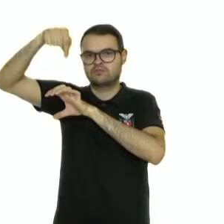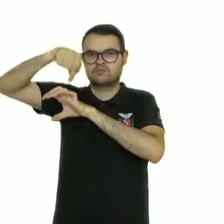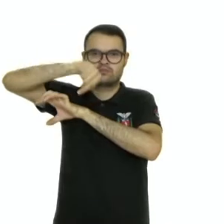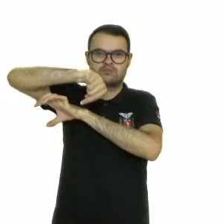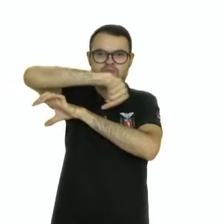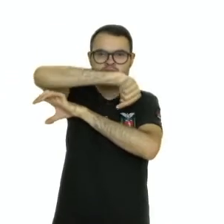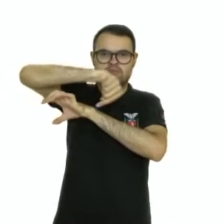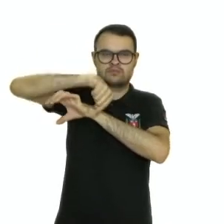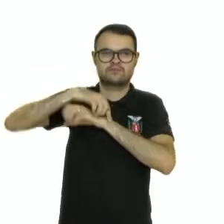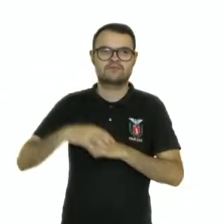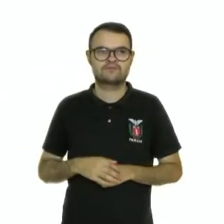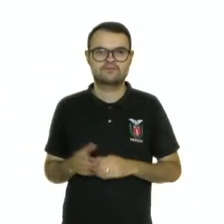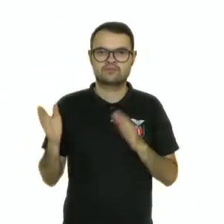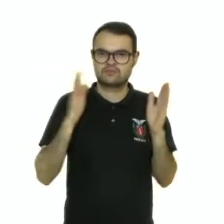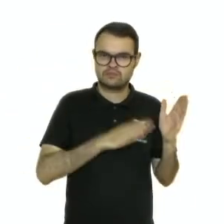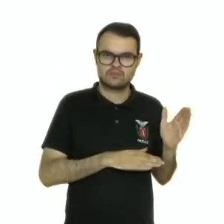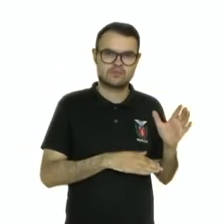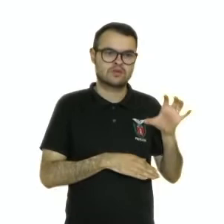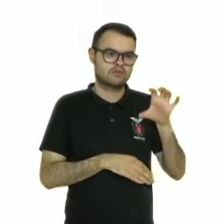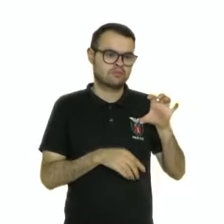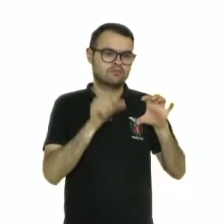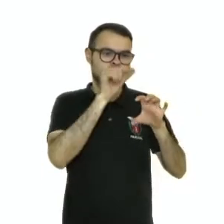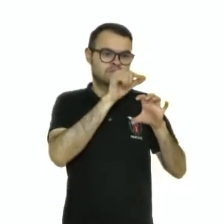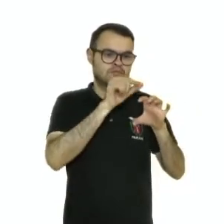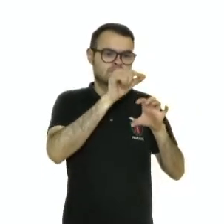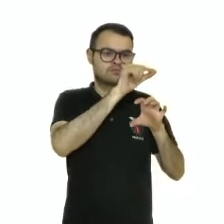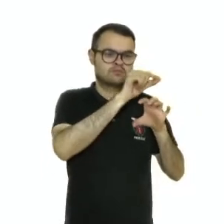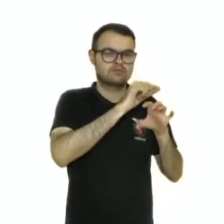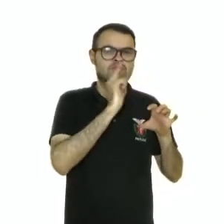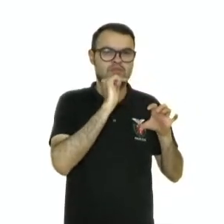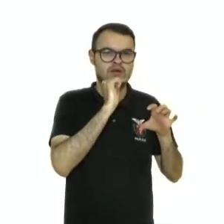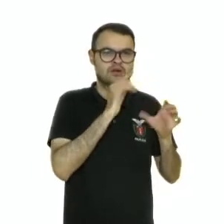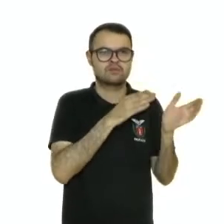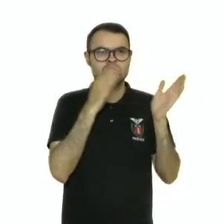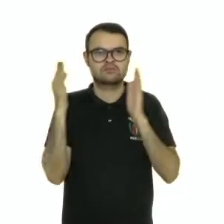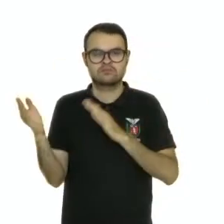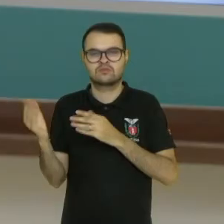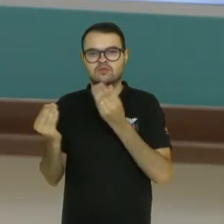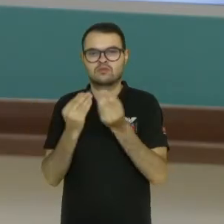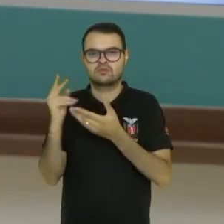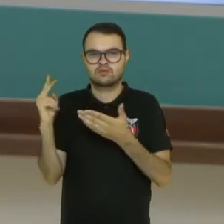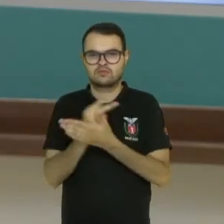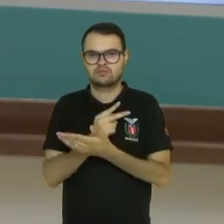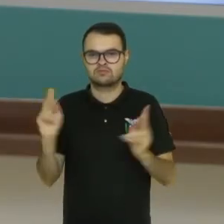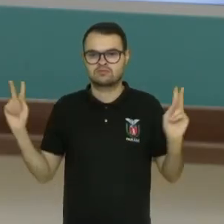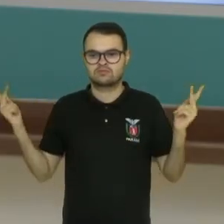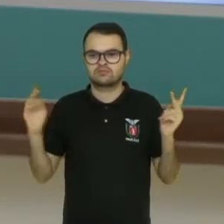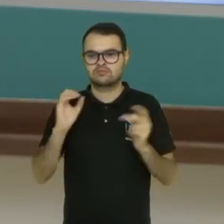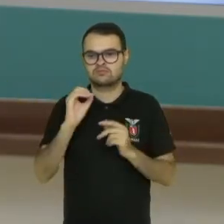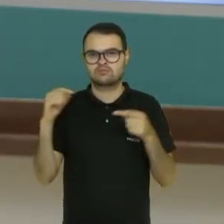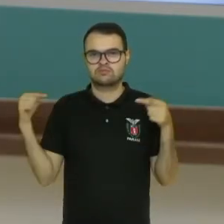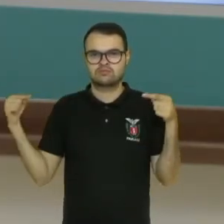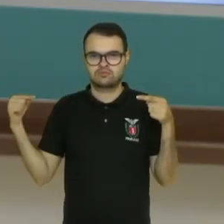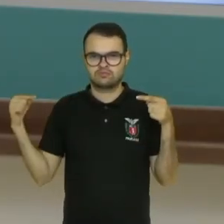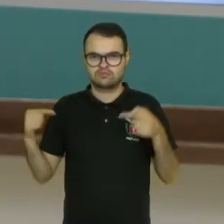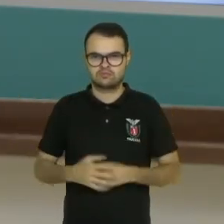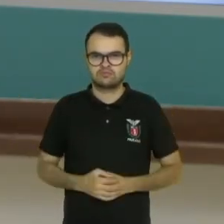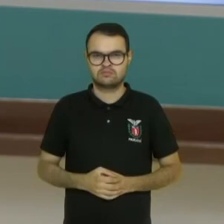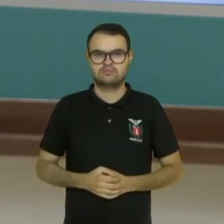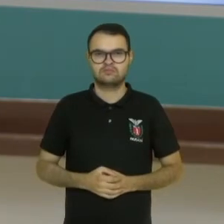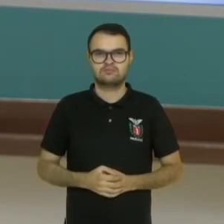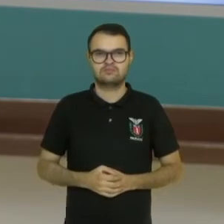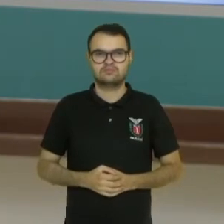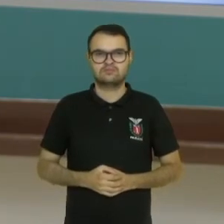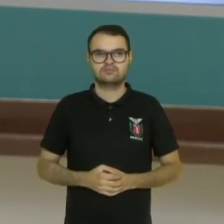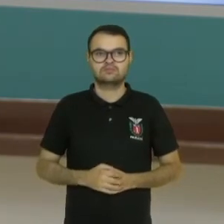fórmula eletrônica de Lewis aqui para a água e a fórmula estrutural, então, transformando as duas ligações em tracinhos. Aqui a